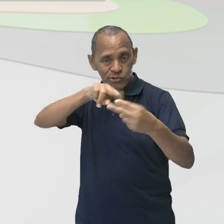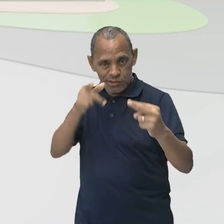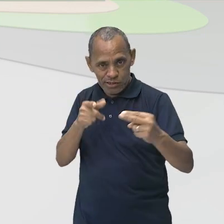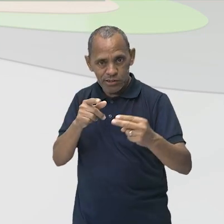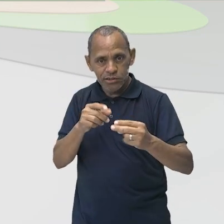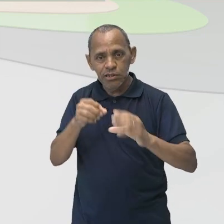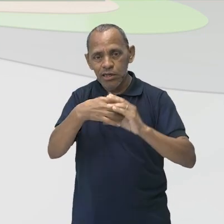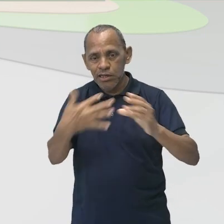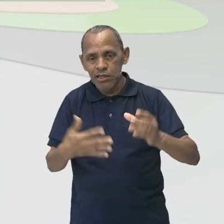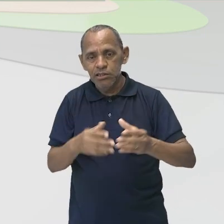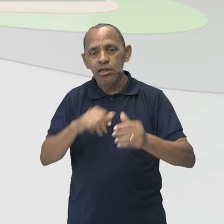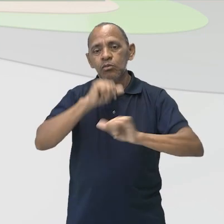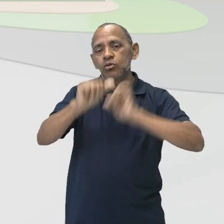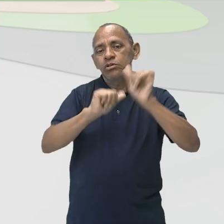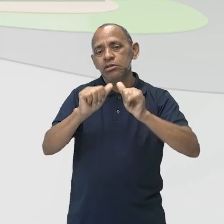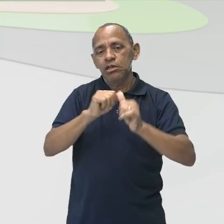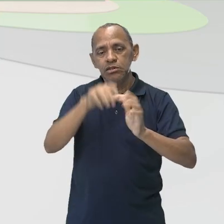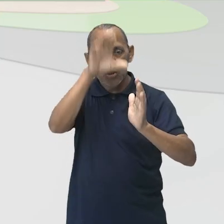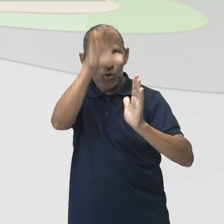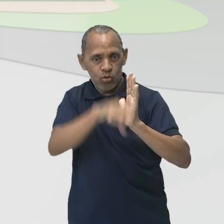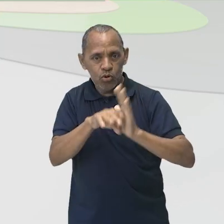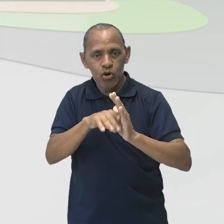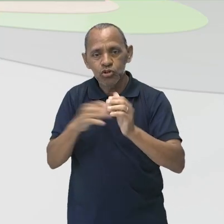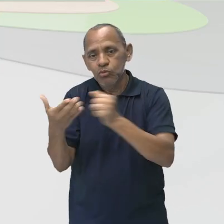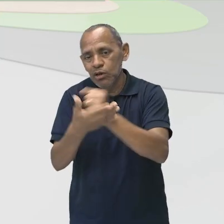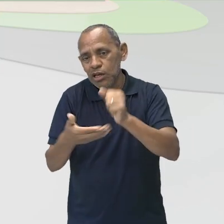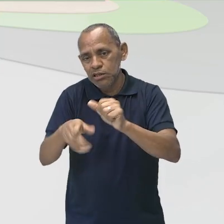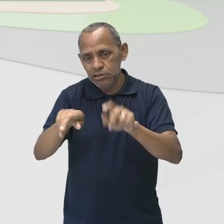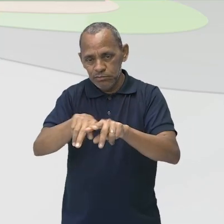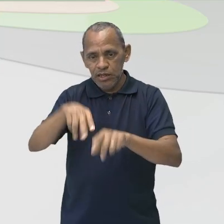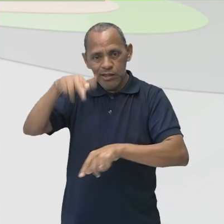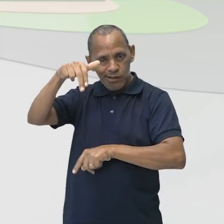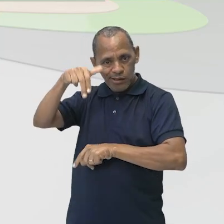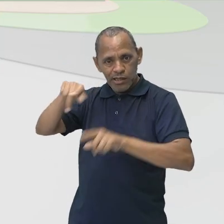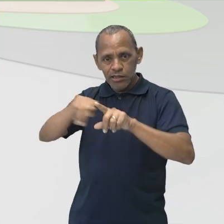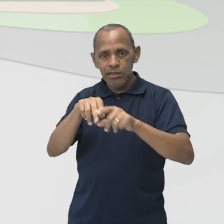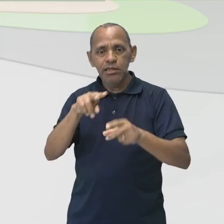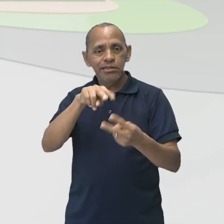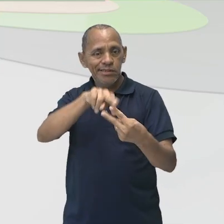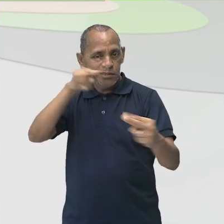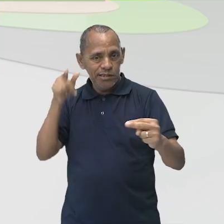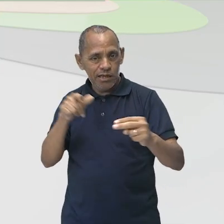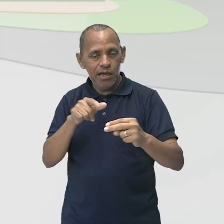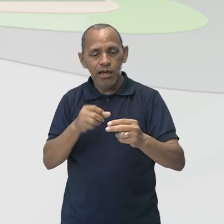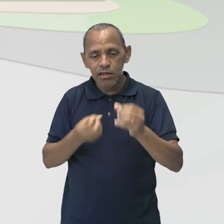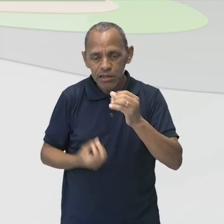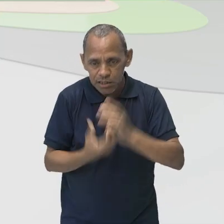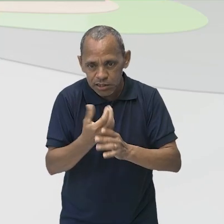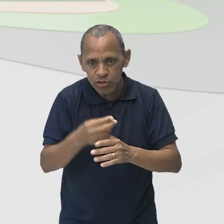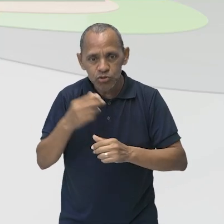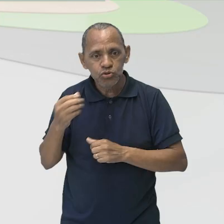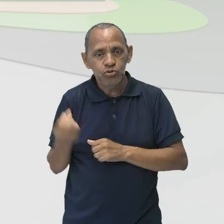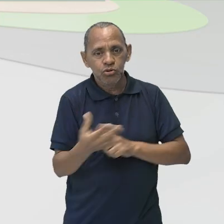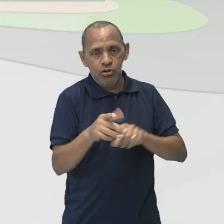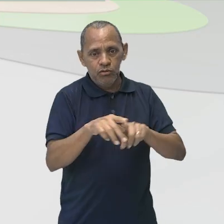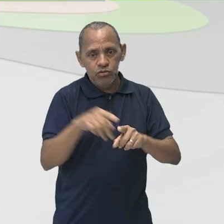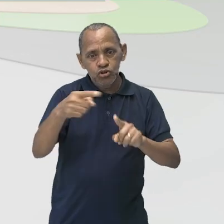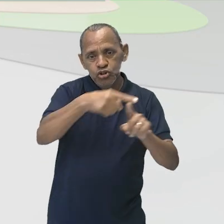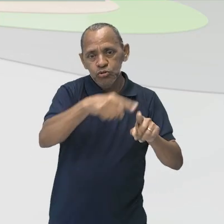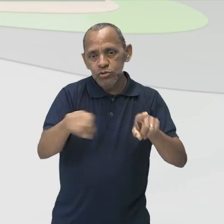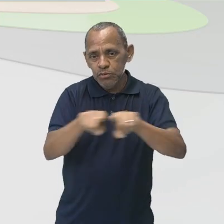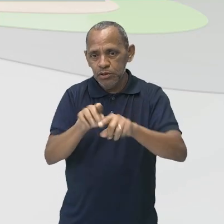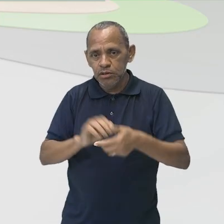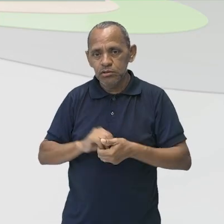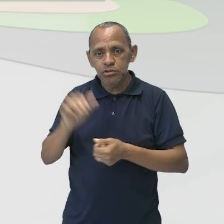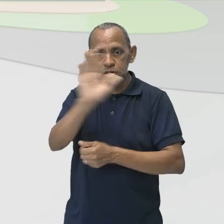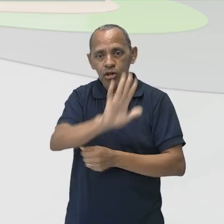por alterações do código de bases nitrogenadas do DNA e que originam, então, novas versões dos genes, e geralmente elas